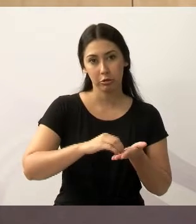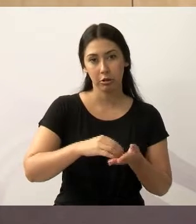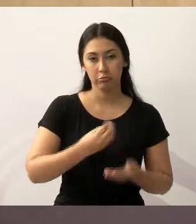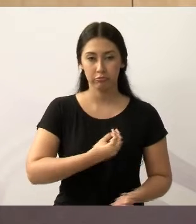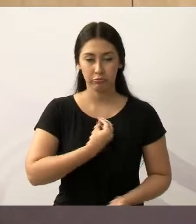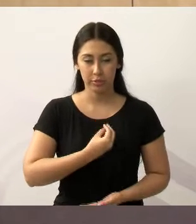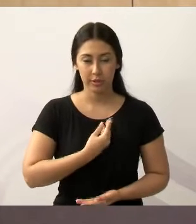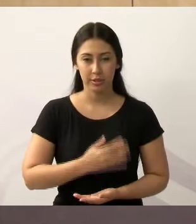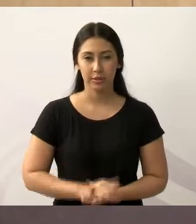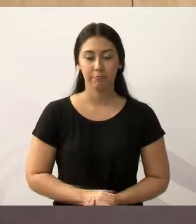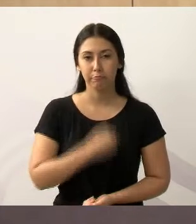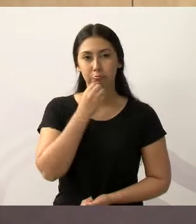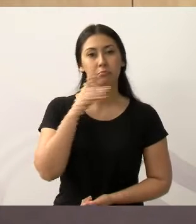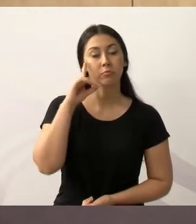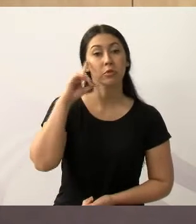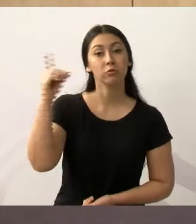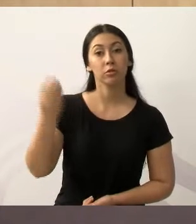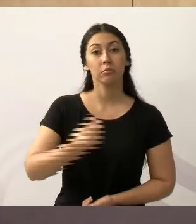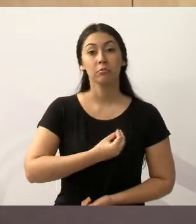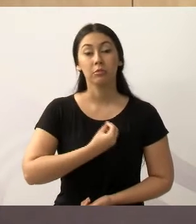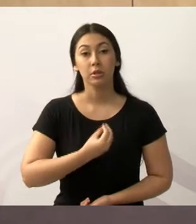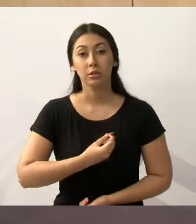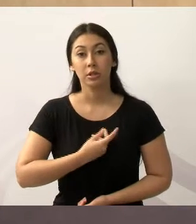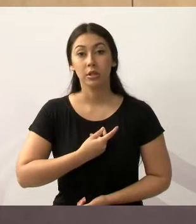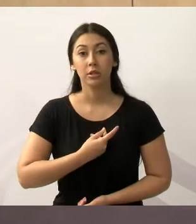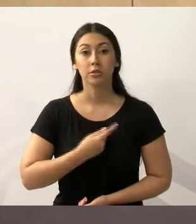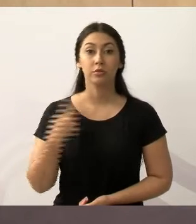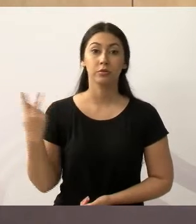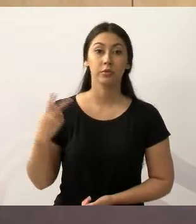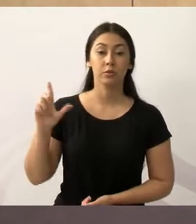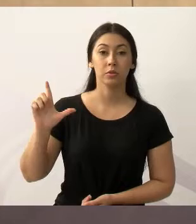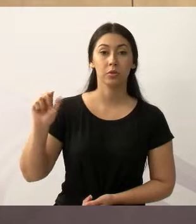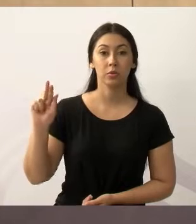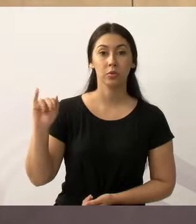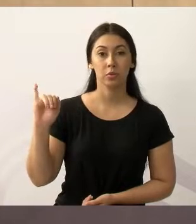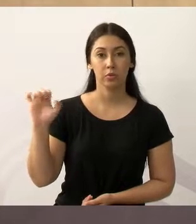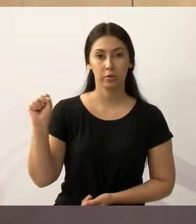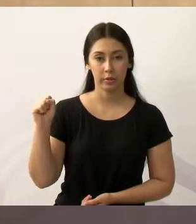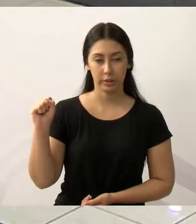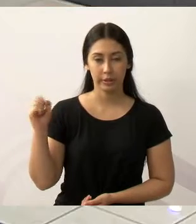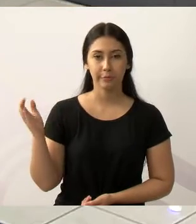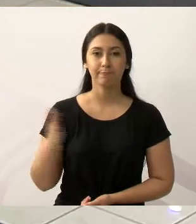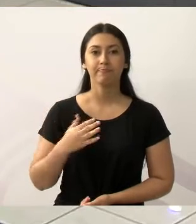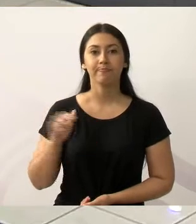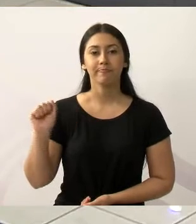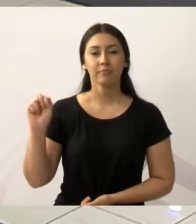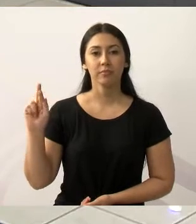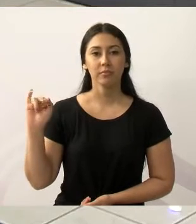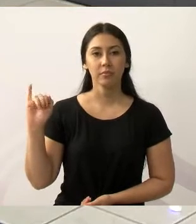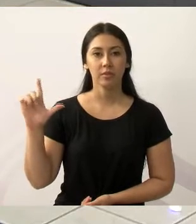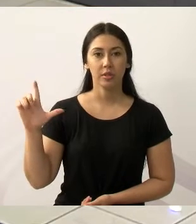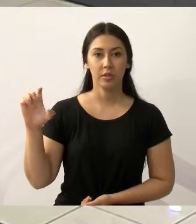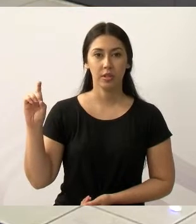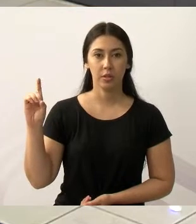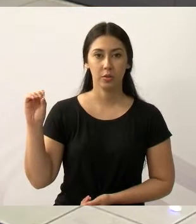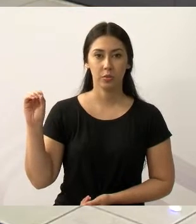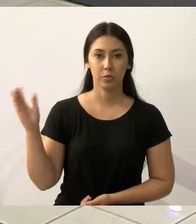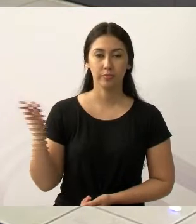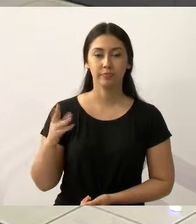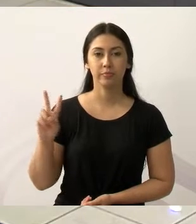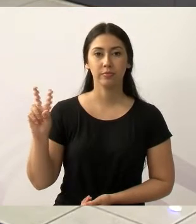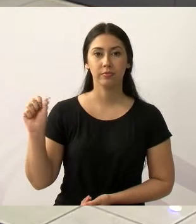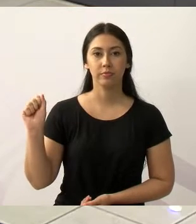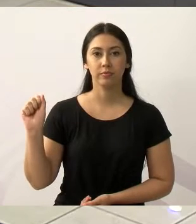dia a todos estão presentes os vereadores luiz flávio arildo batista valmir do parque